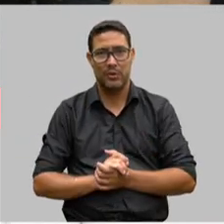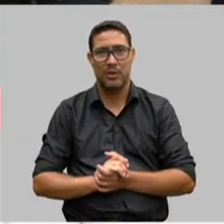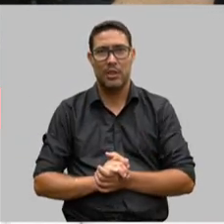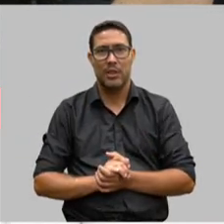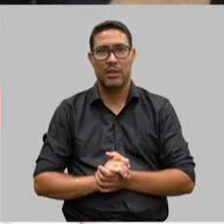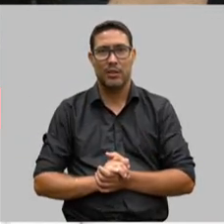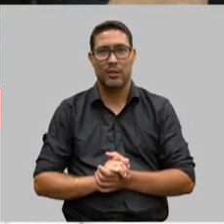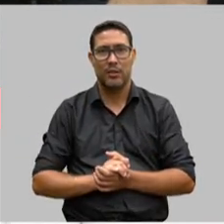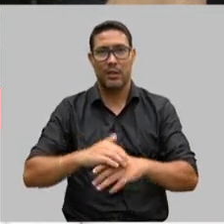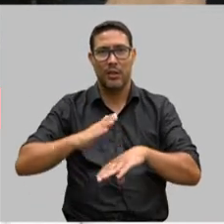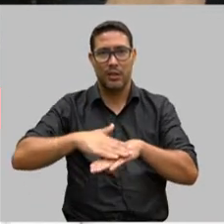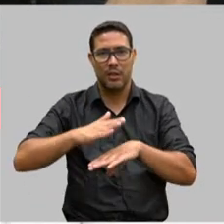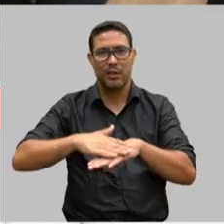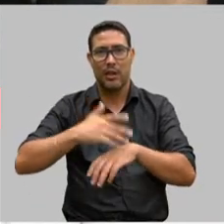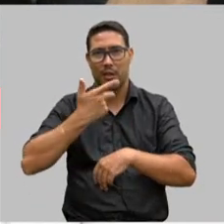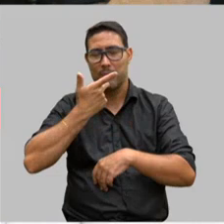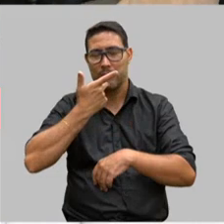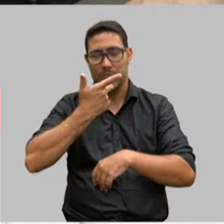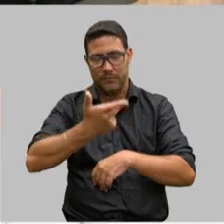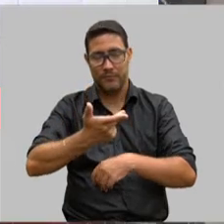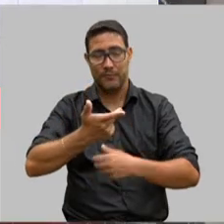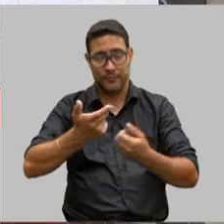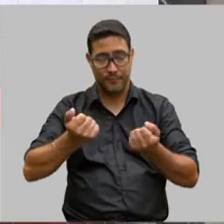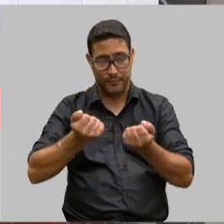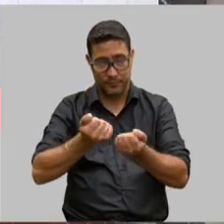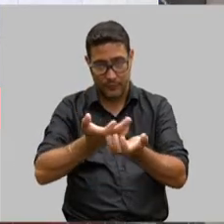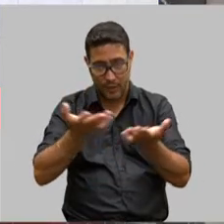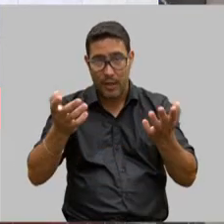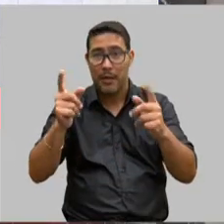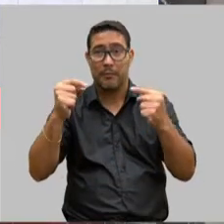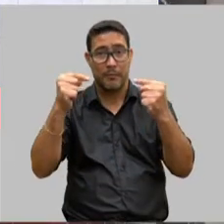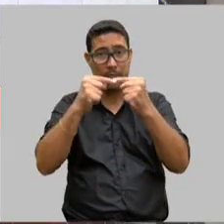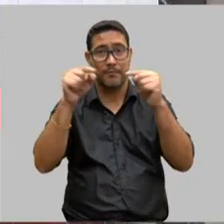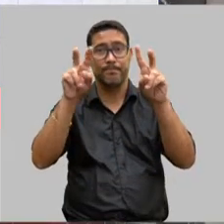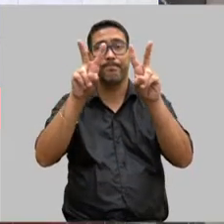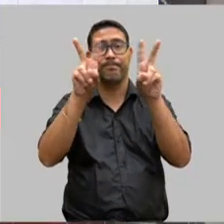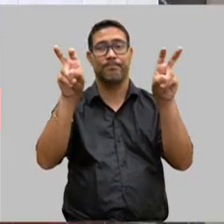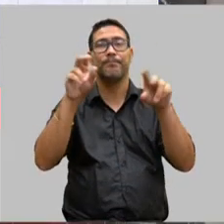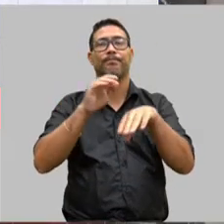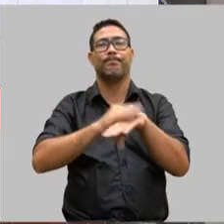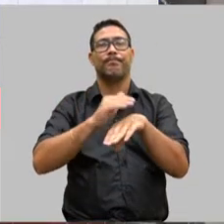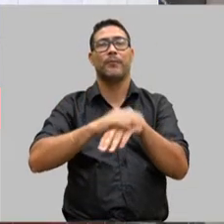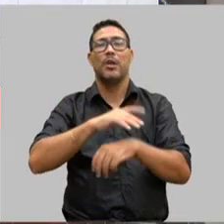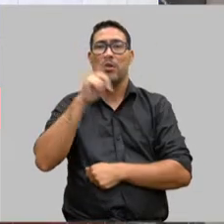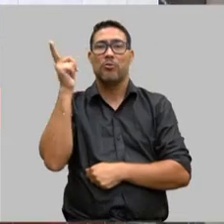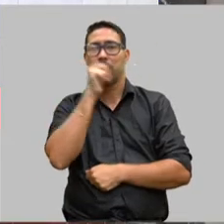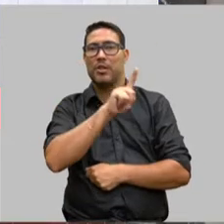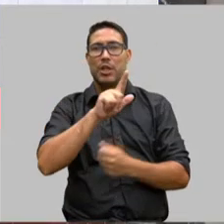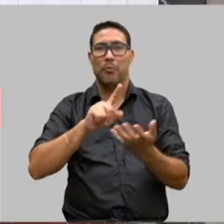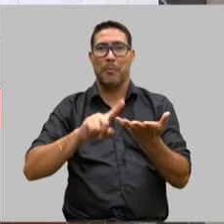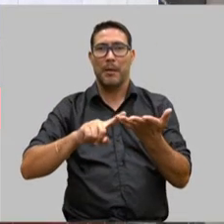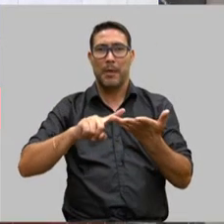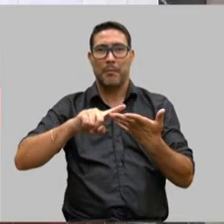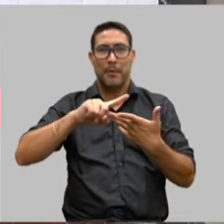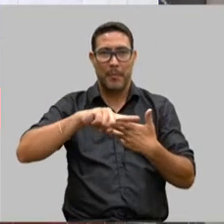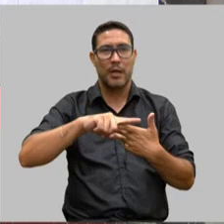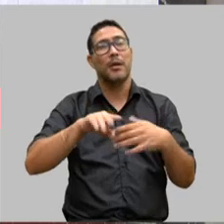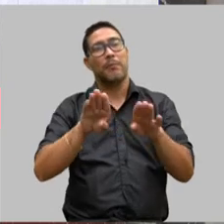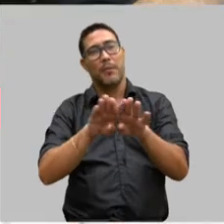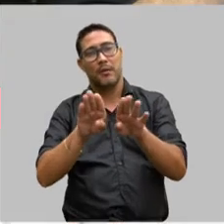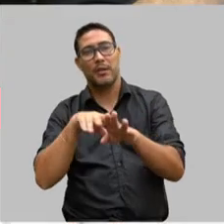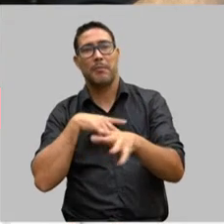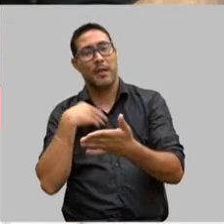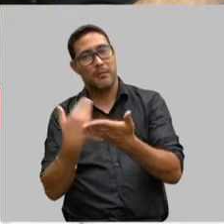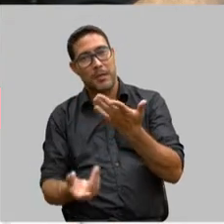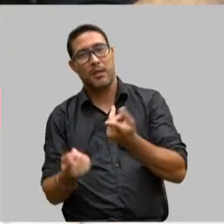fala chamando a atenção para esses aspectos, os ganhos e as perdas econômicas sobre